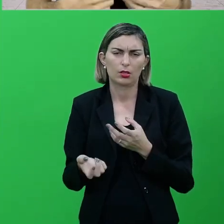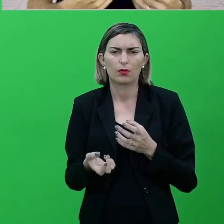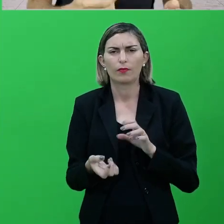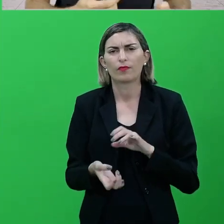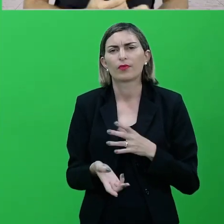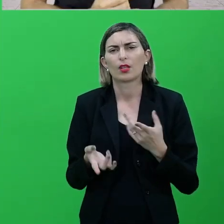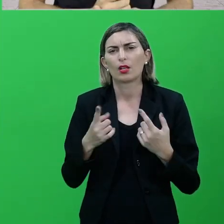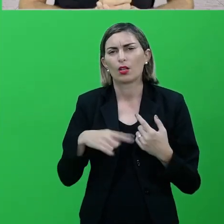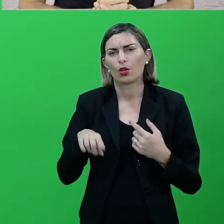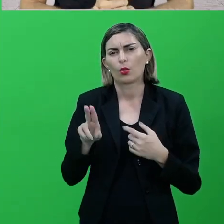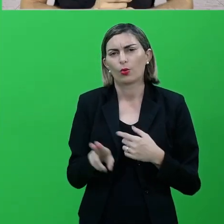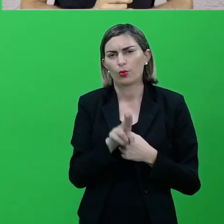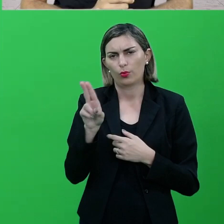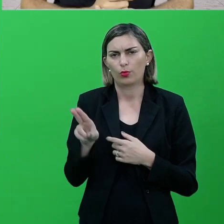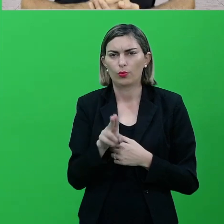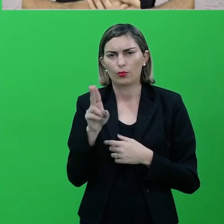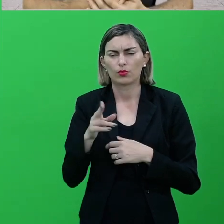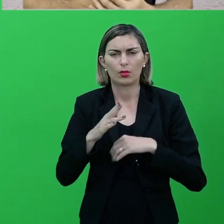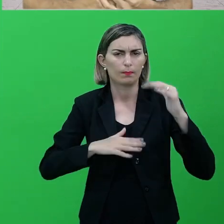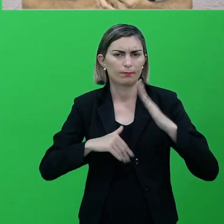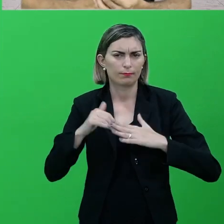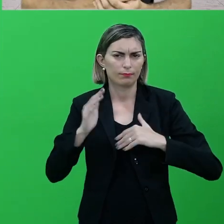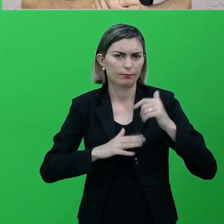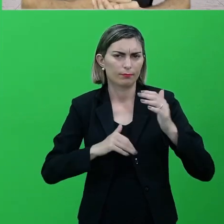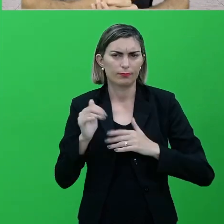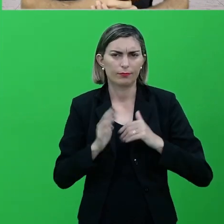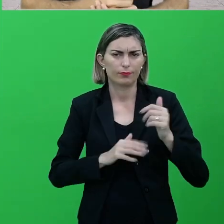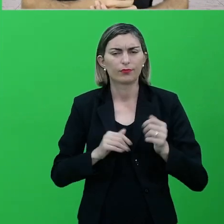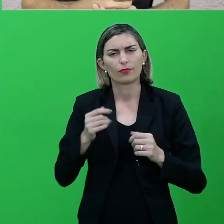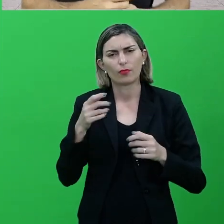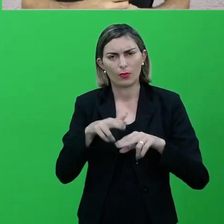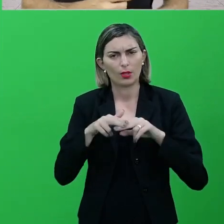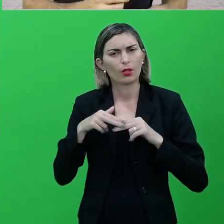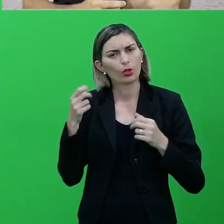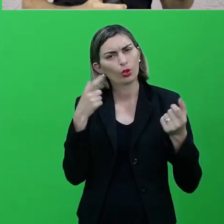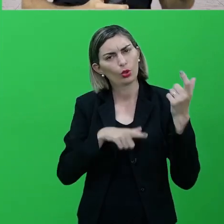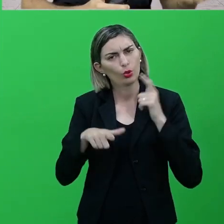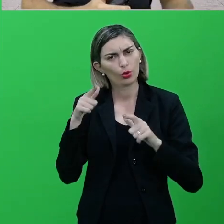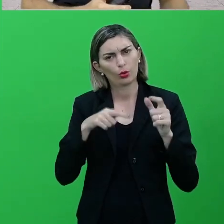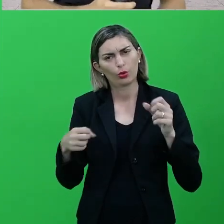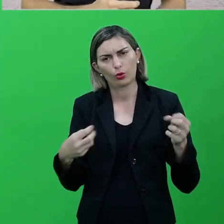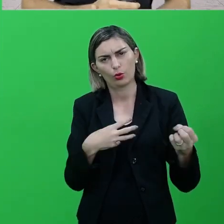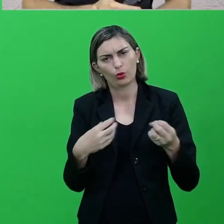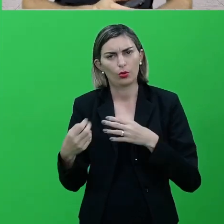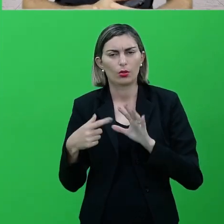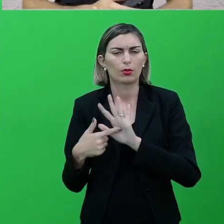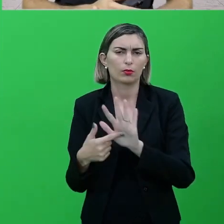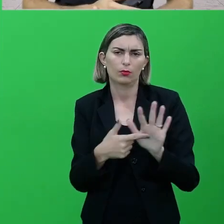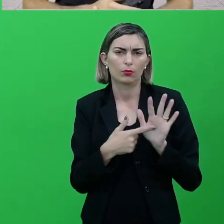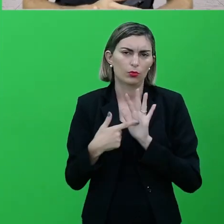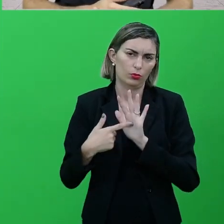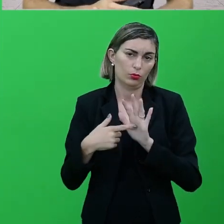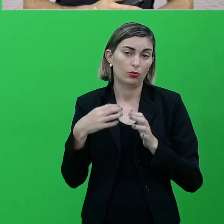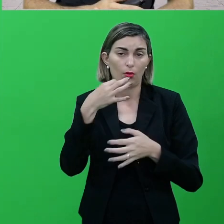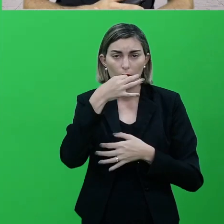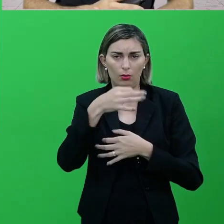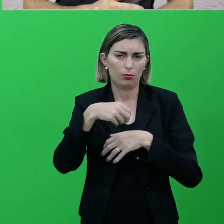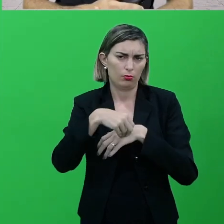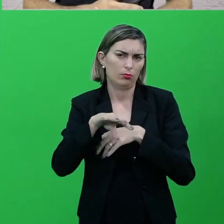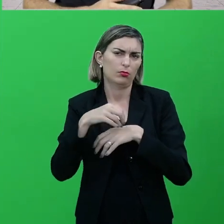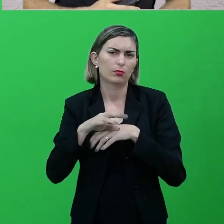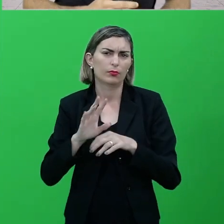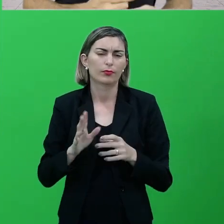ferramentas ou utilizar ferramentas e práticas empregando o resultado da inovação. Alguns indicadores recomendados, né, trazendo aqui de modo